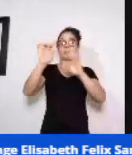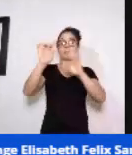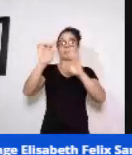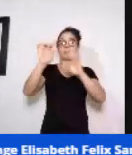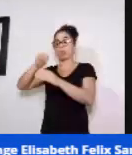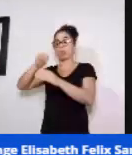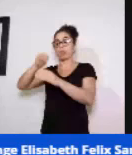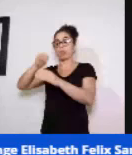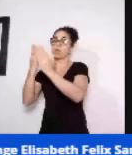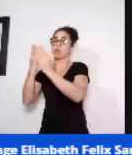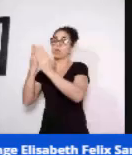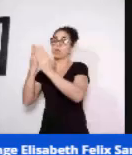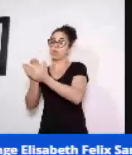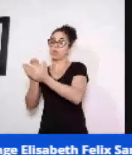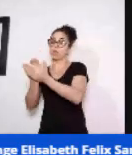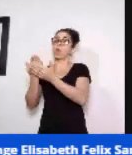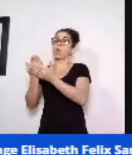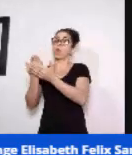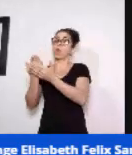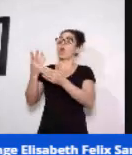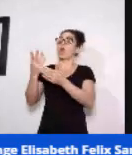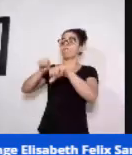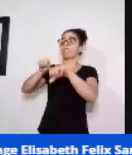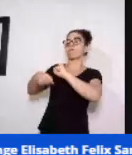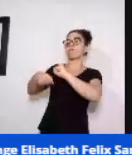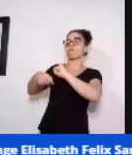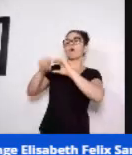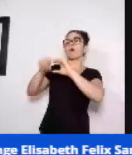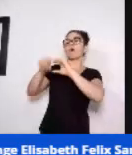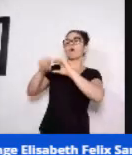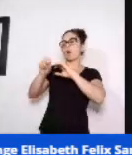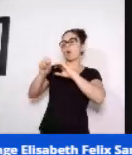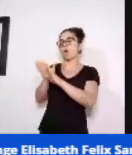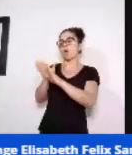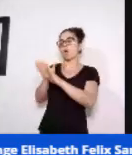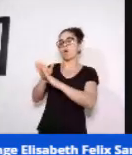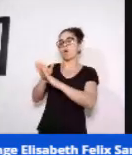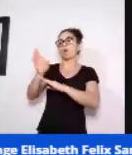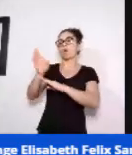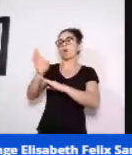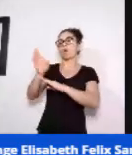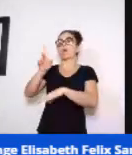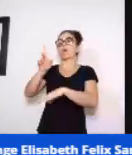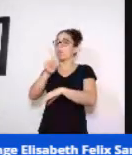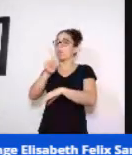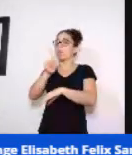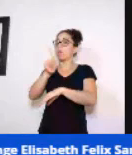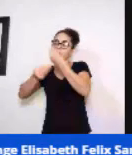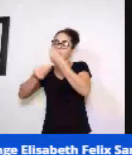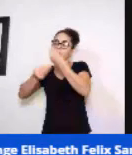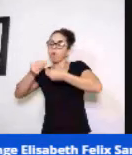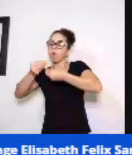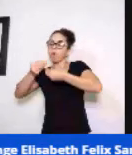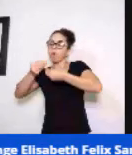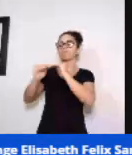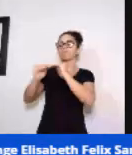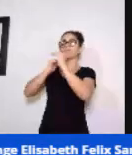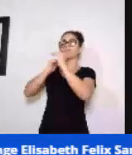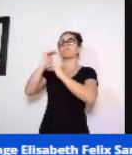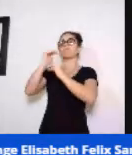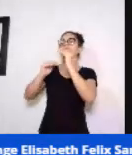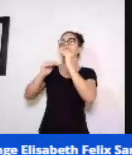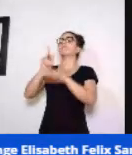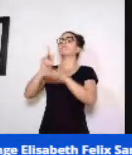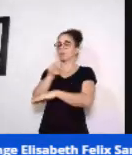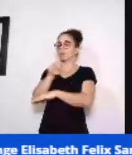professor, de como deveria ser esse processo para que ele pudesse continuar direcionando a